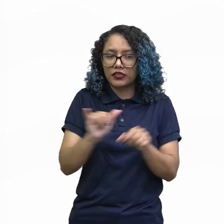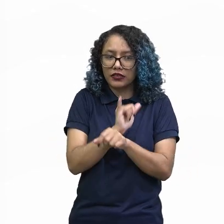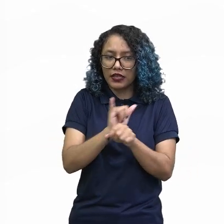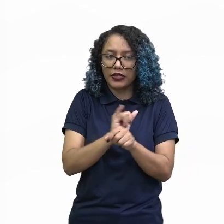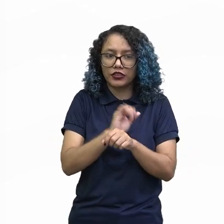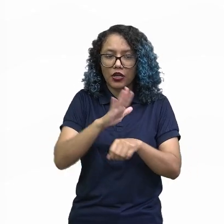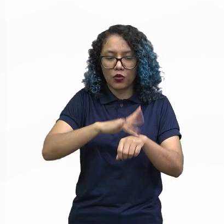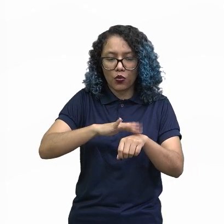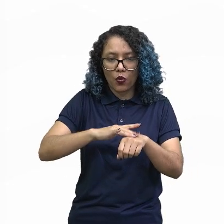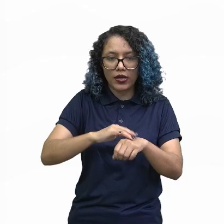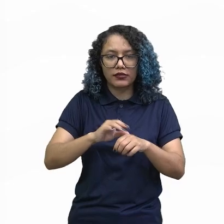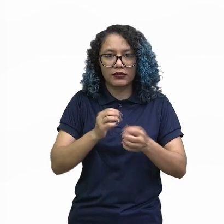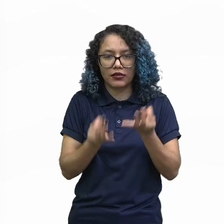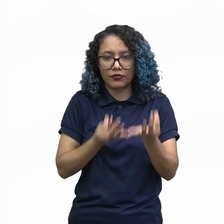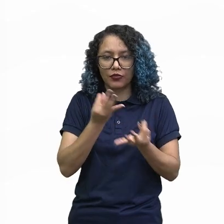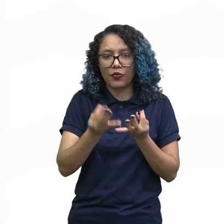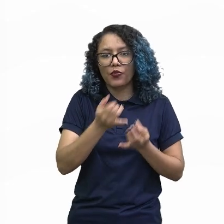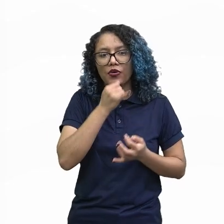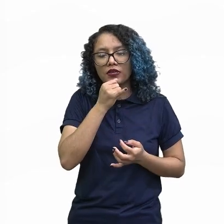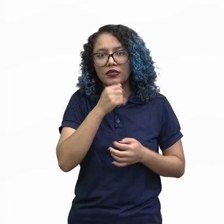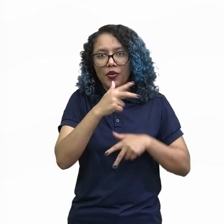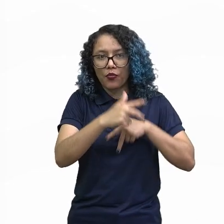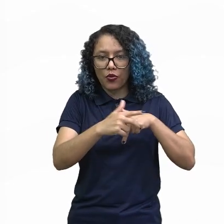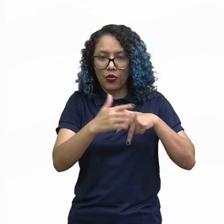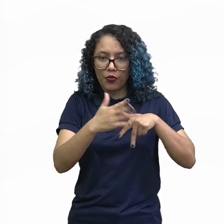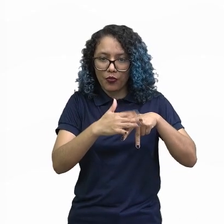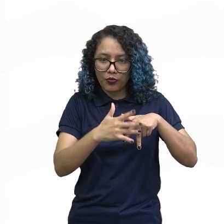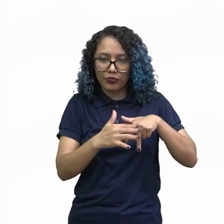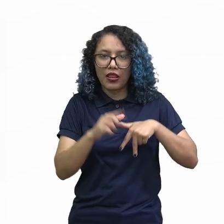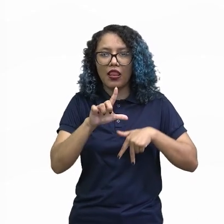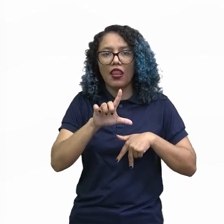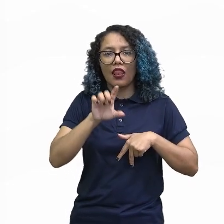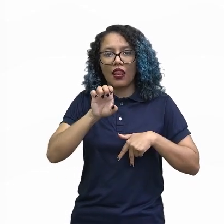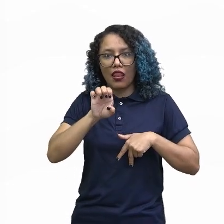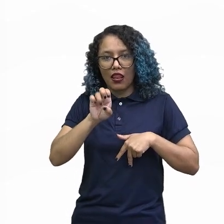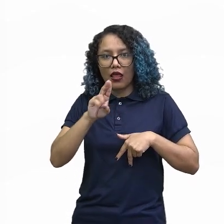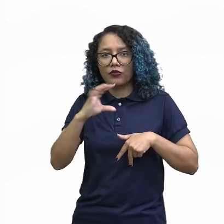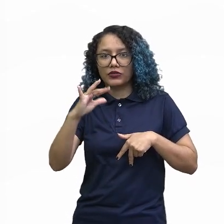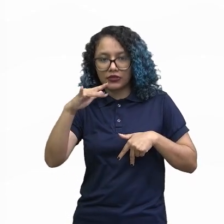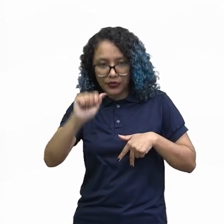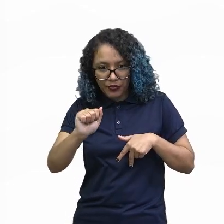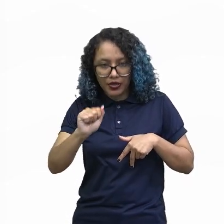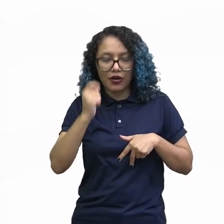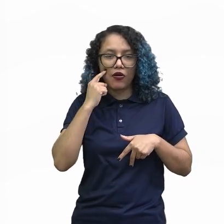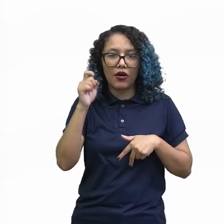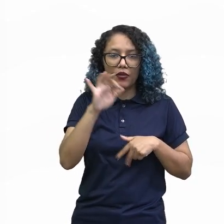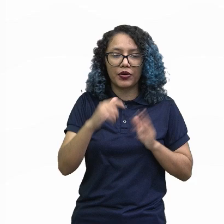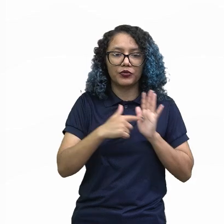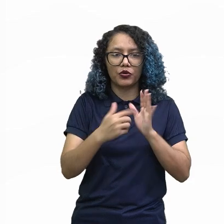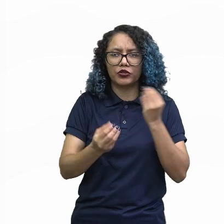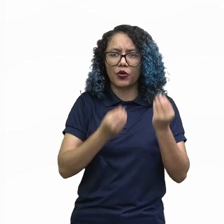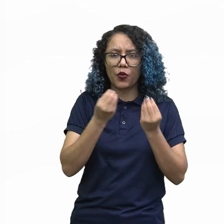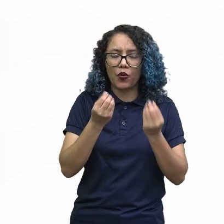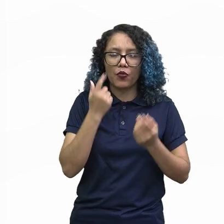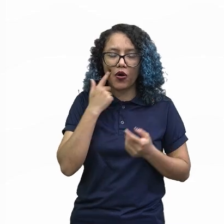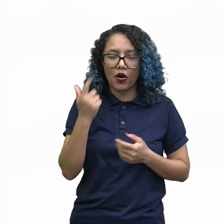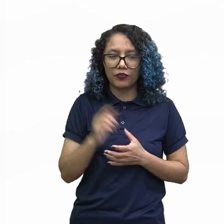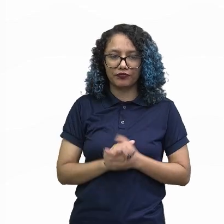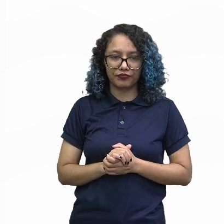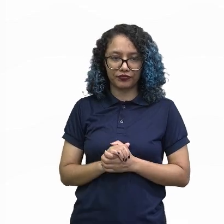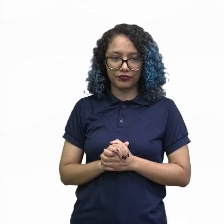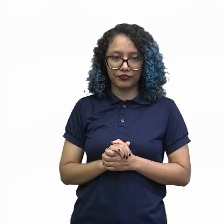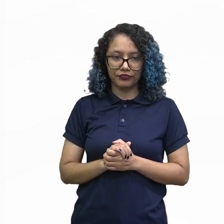no caso de pacientes com leucemia. Na outra imagem, a gente observa um pouco mais como é que funciona aí essa terapia gênica. Olha